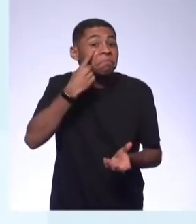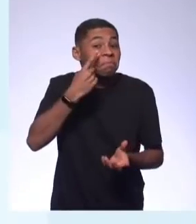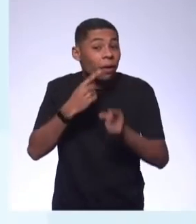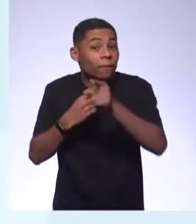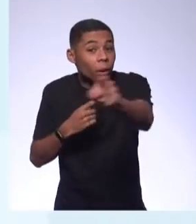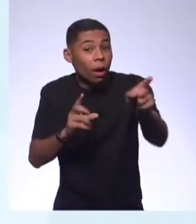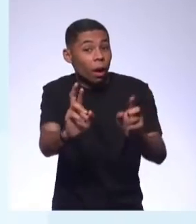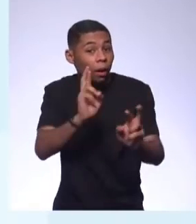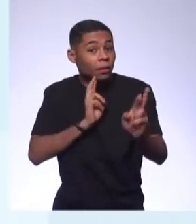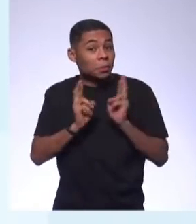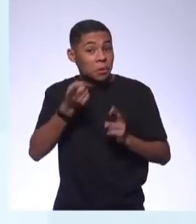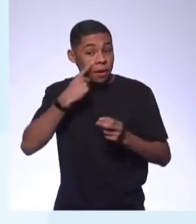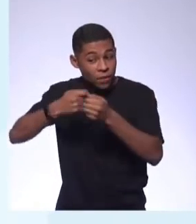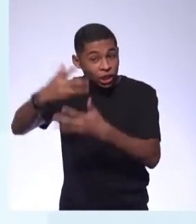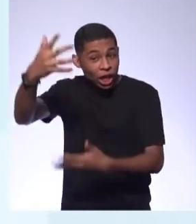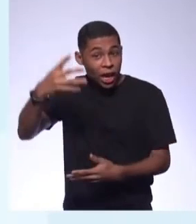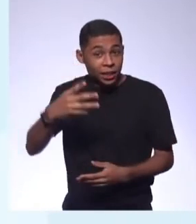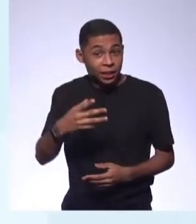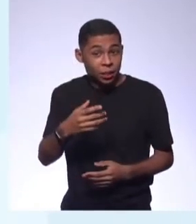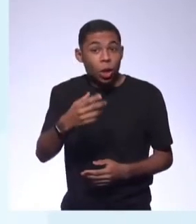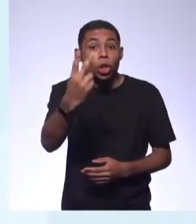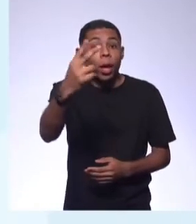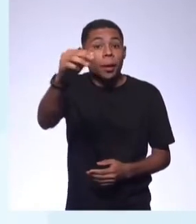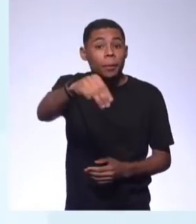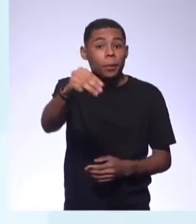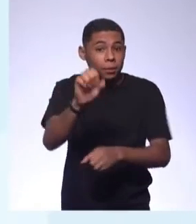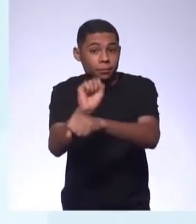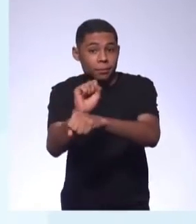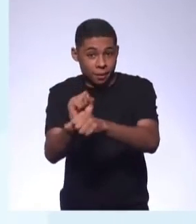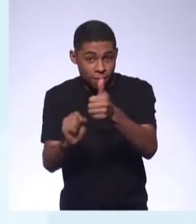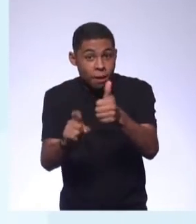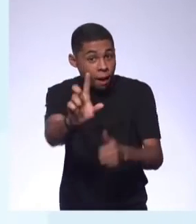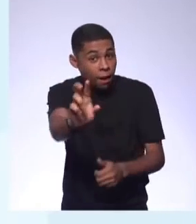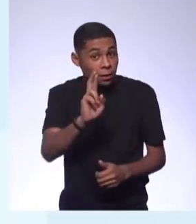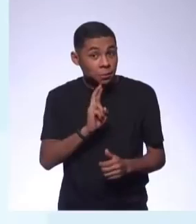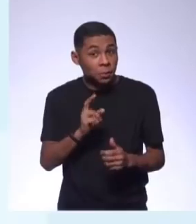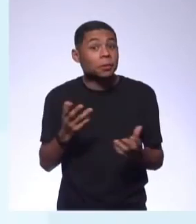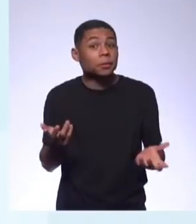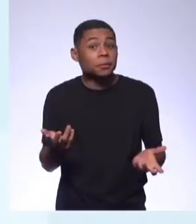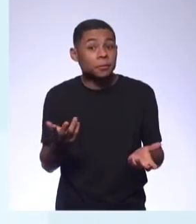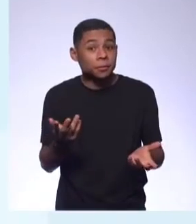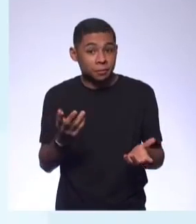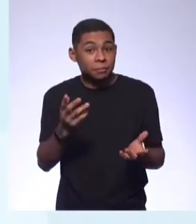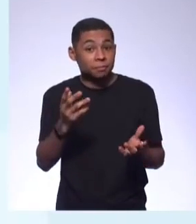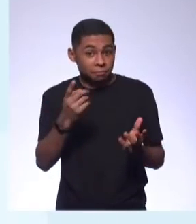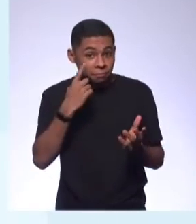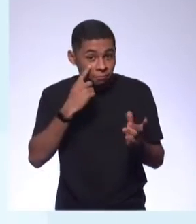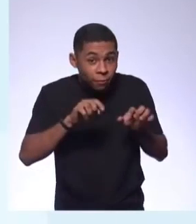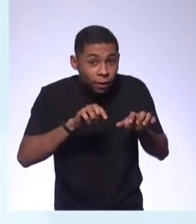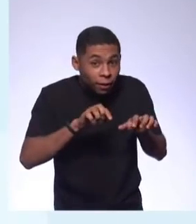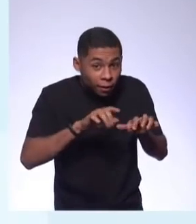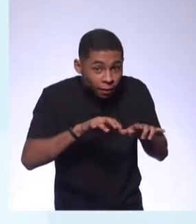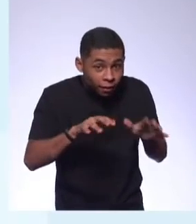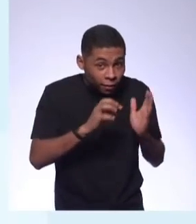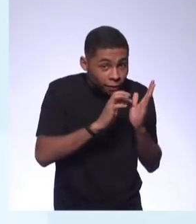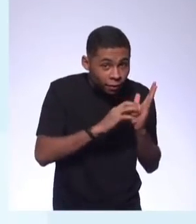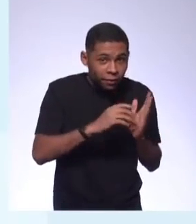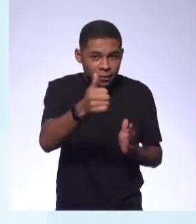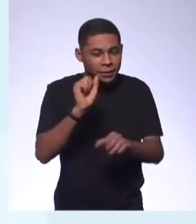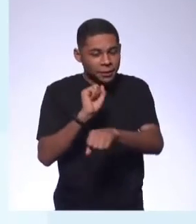as respostas no chat. 2 minutos para essa atividade. Dedinho no teclado. Já